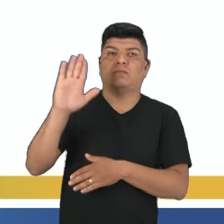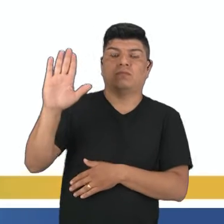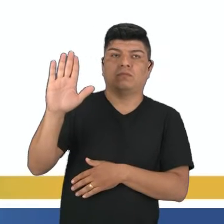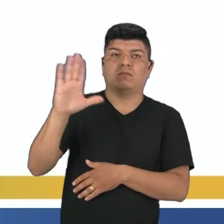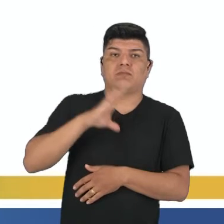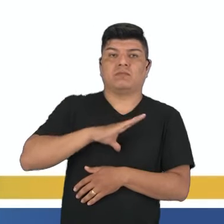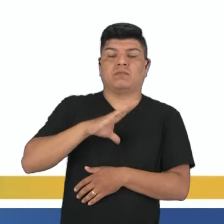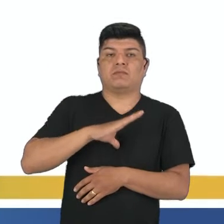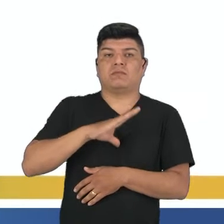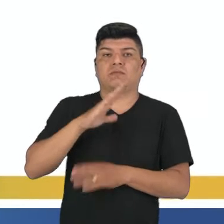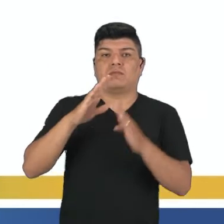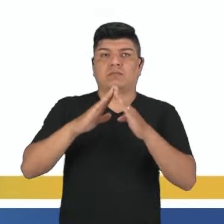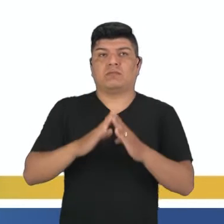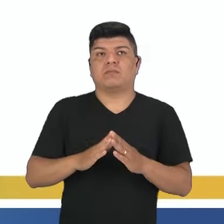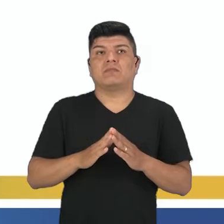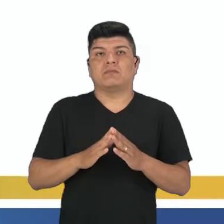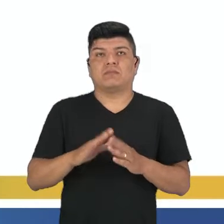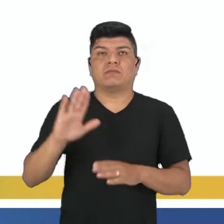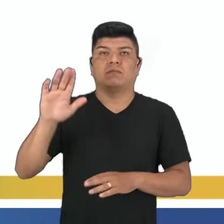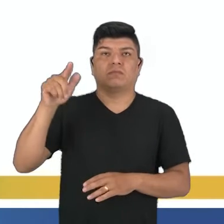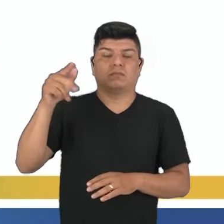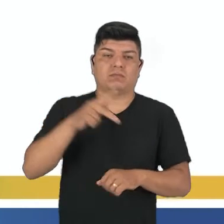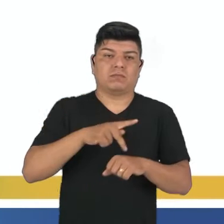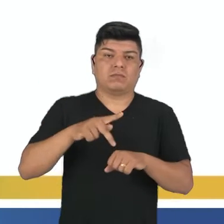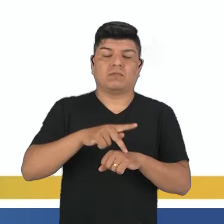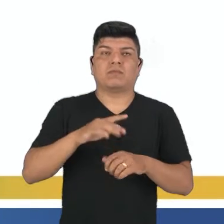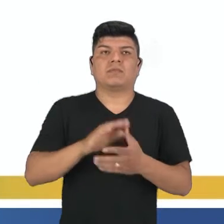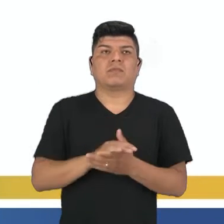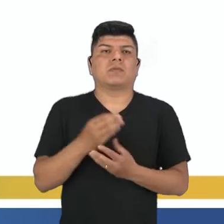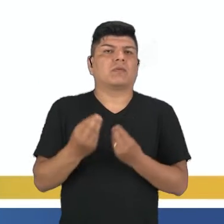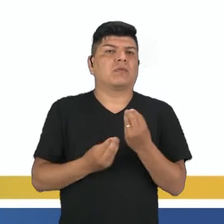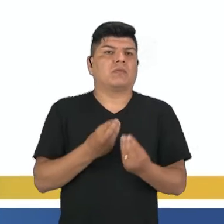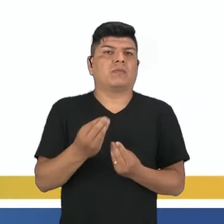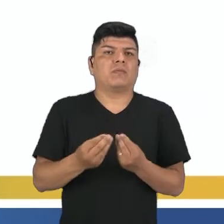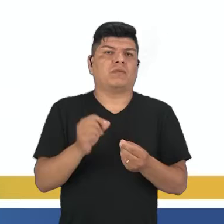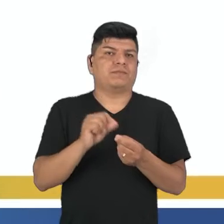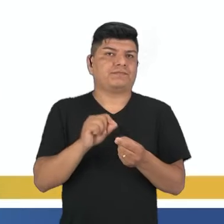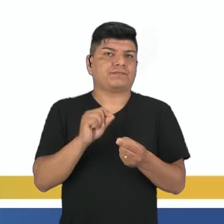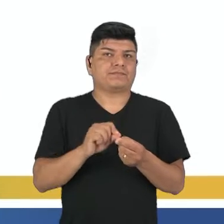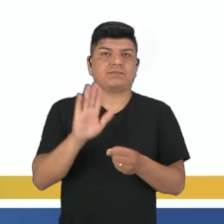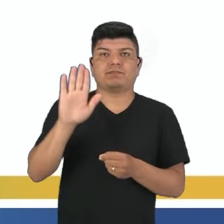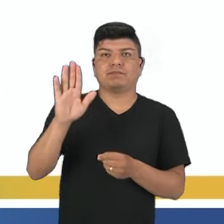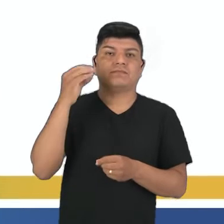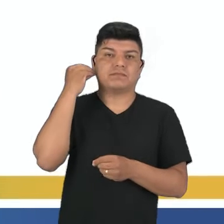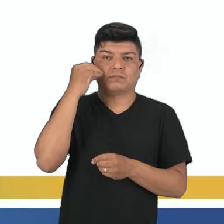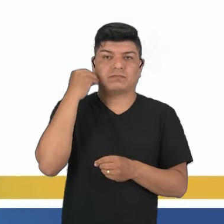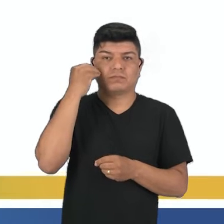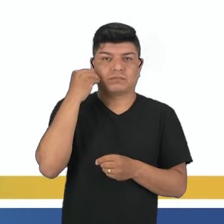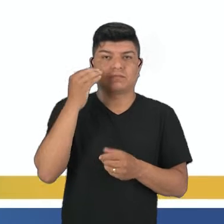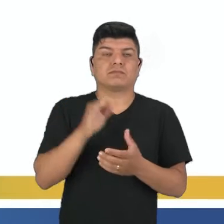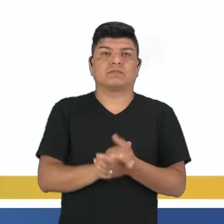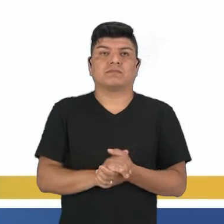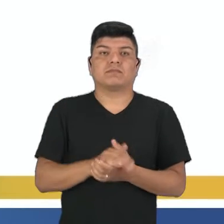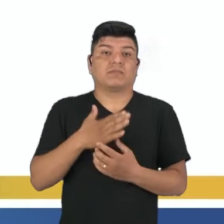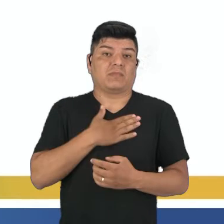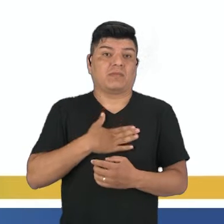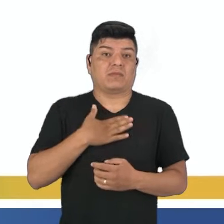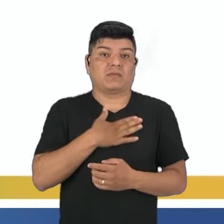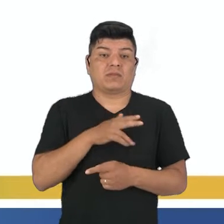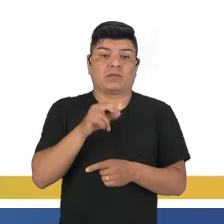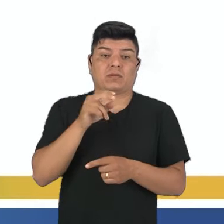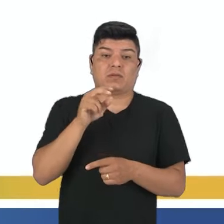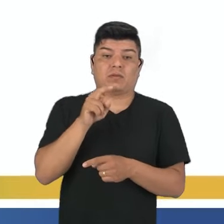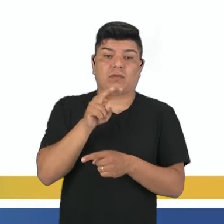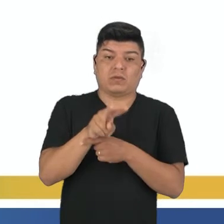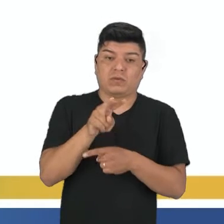na cidade onde ele morava, na República Tcheca. Como foi que ele fez lá os seus experimentos? Ele gostava de cultivar